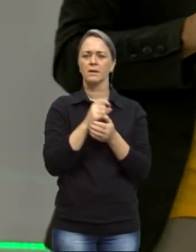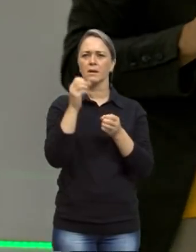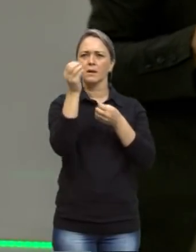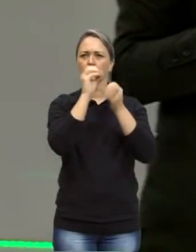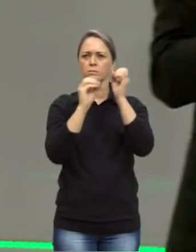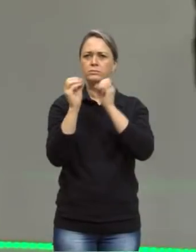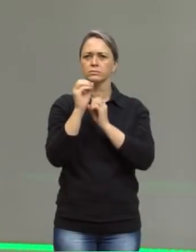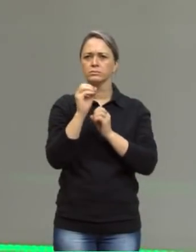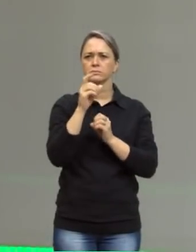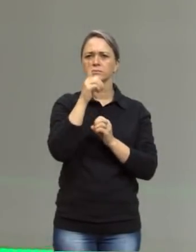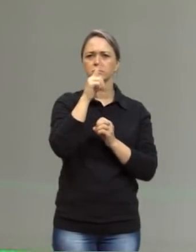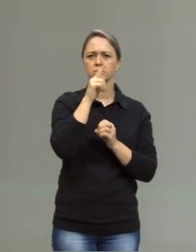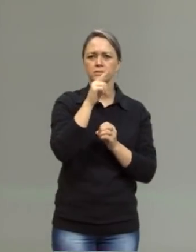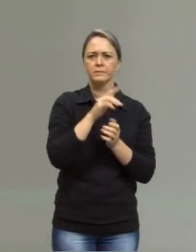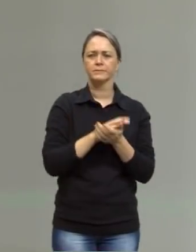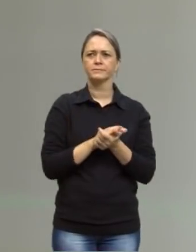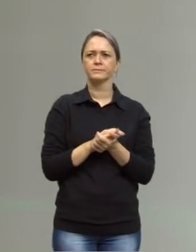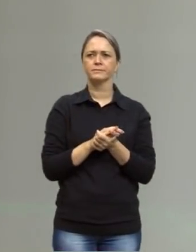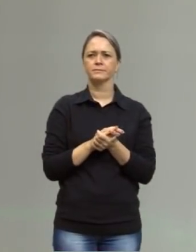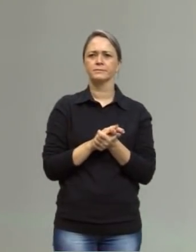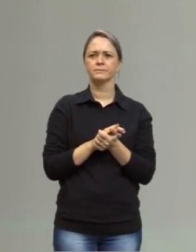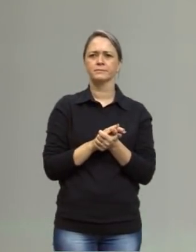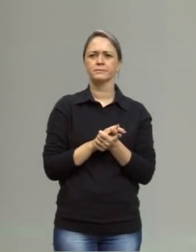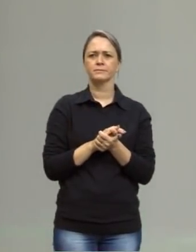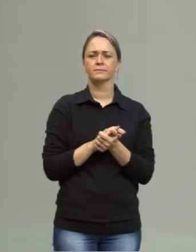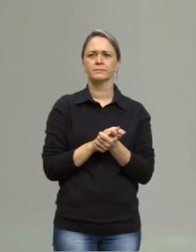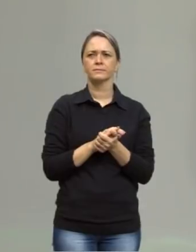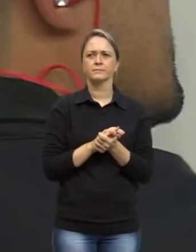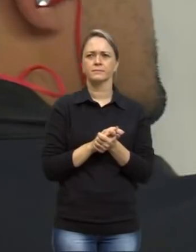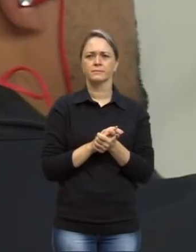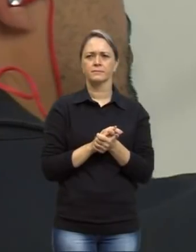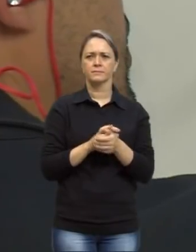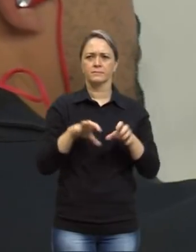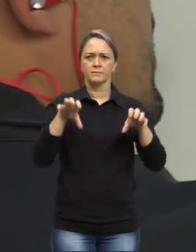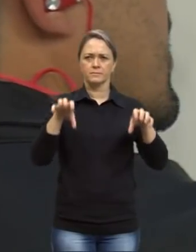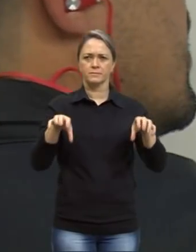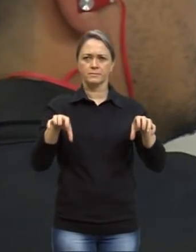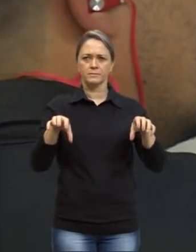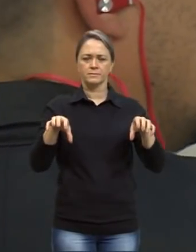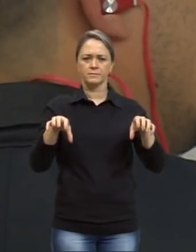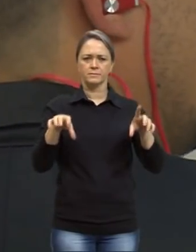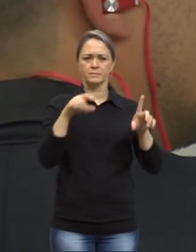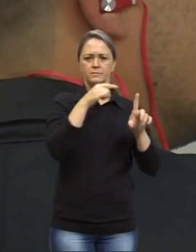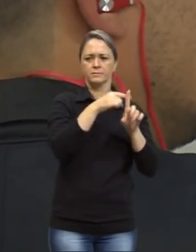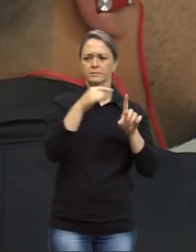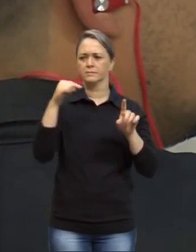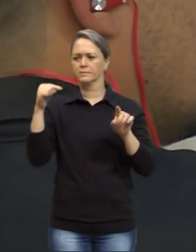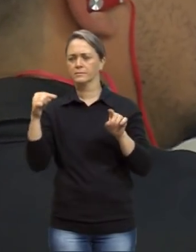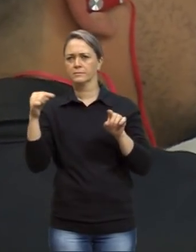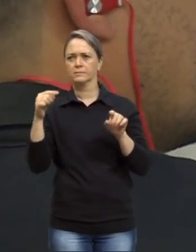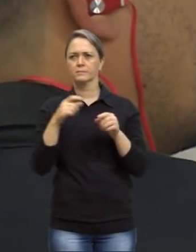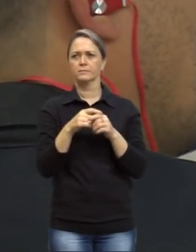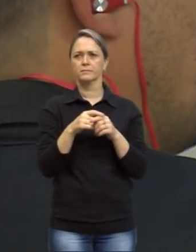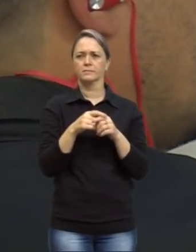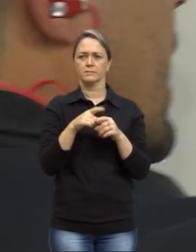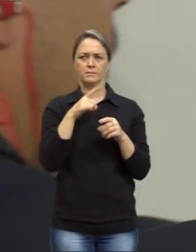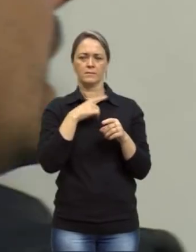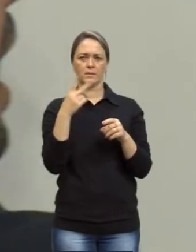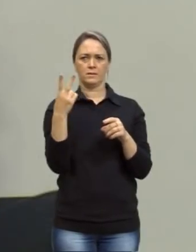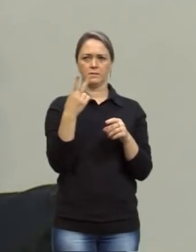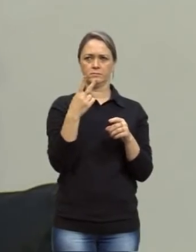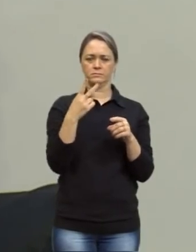como a gente pode a gente já sabe que existe um dipolo nesse sentido aqui e nesse sentido aqui